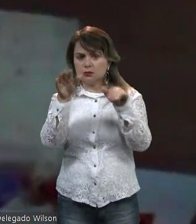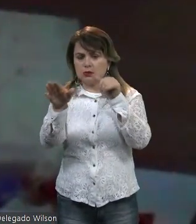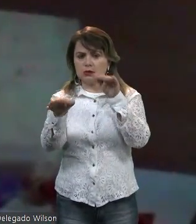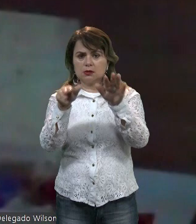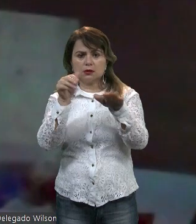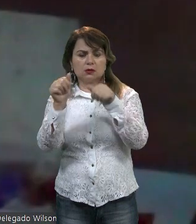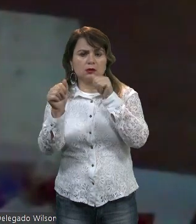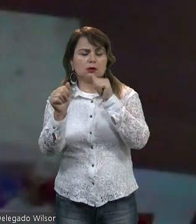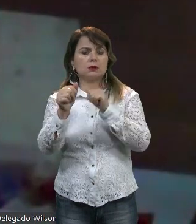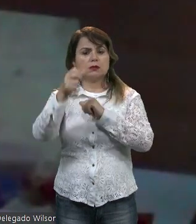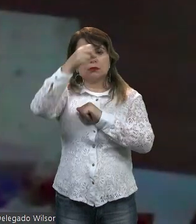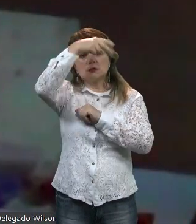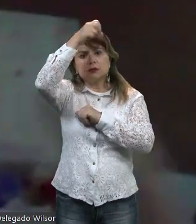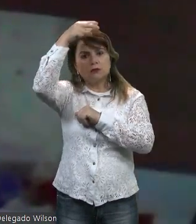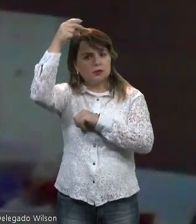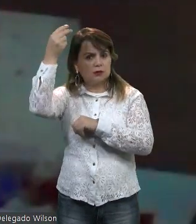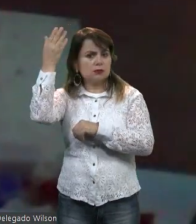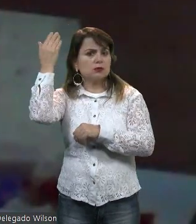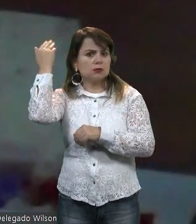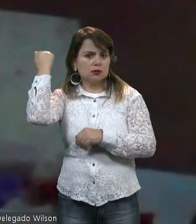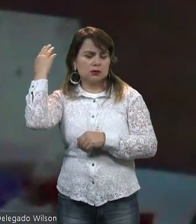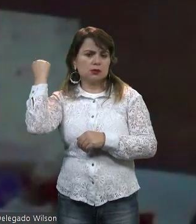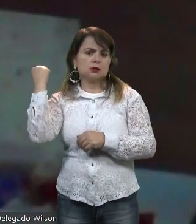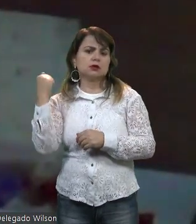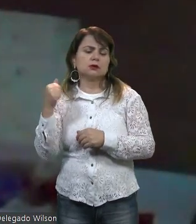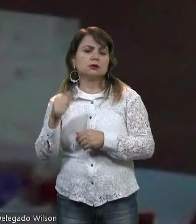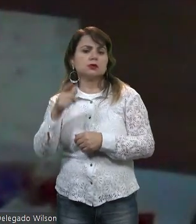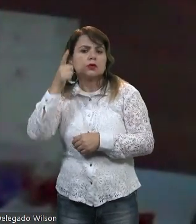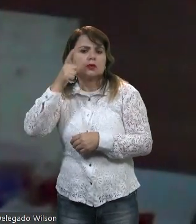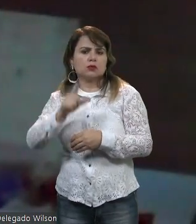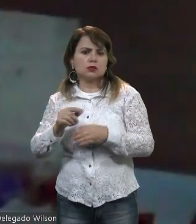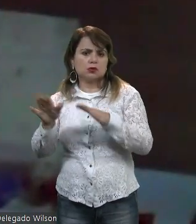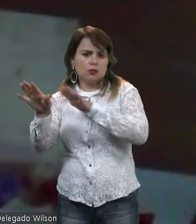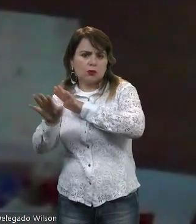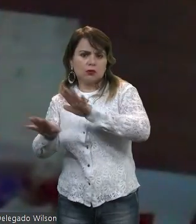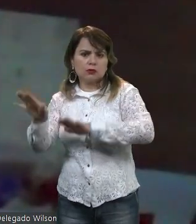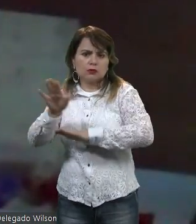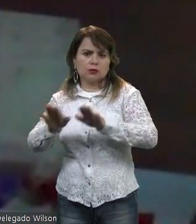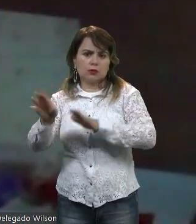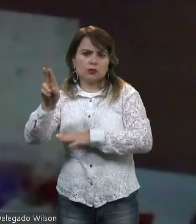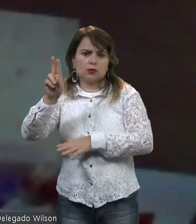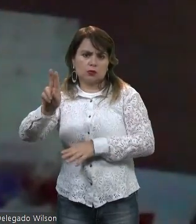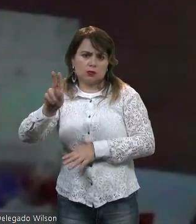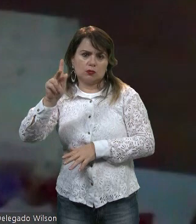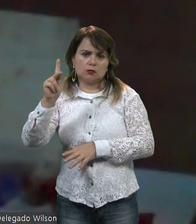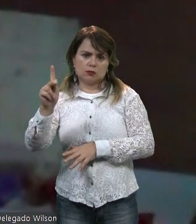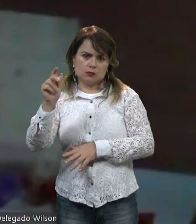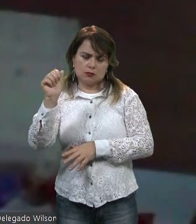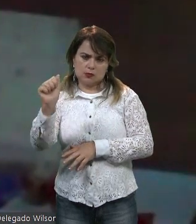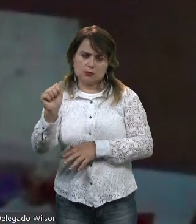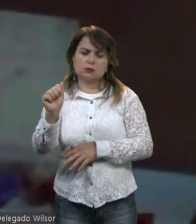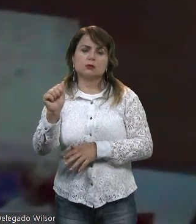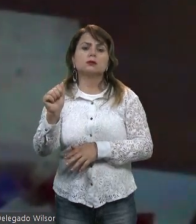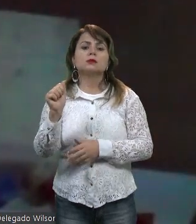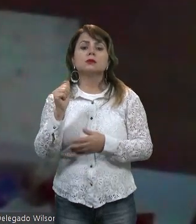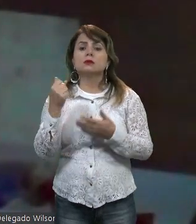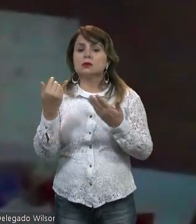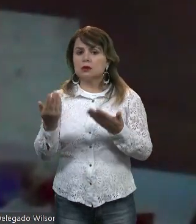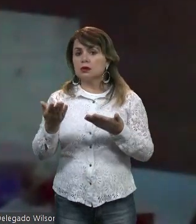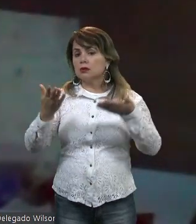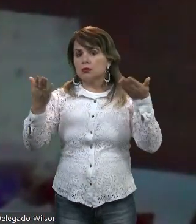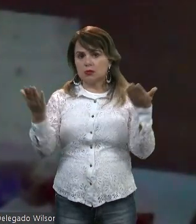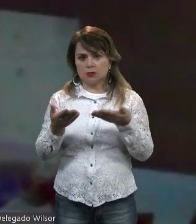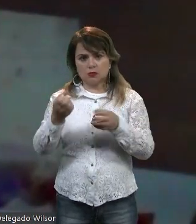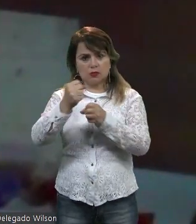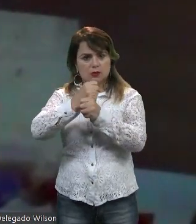ex-prefeito Vinícius Camarinha, nós não teríamos a UPA do Santo Antônio. Não teríamos. E agora completa